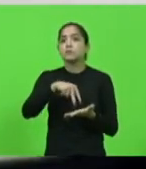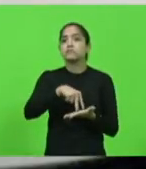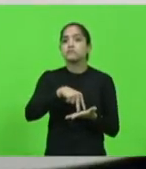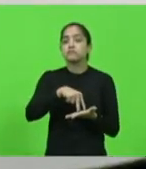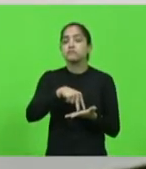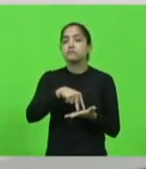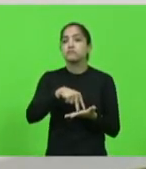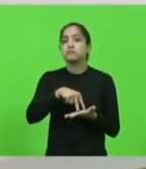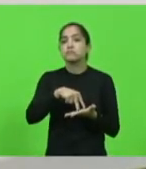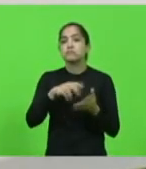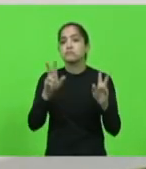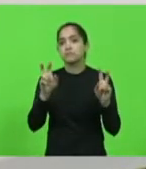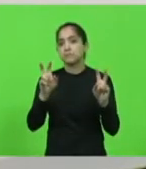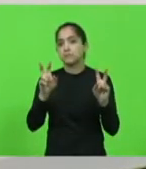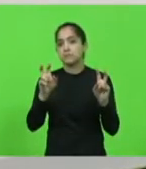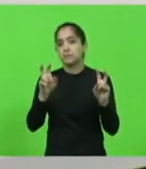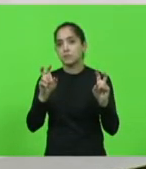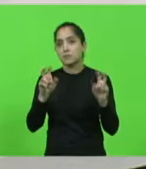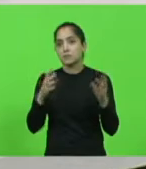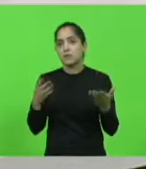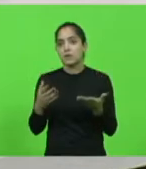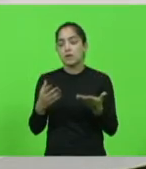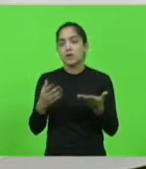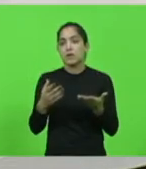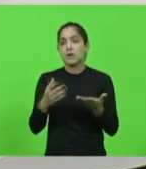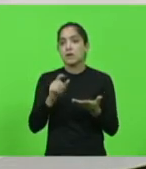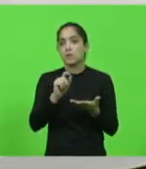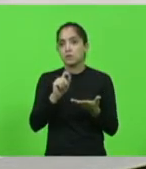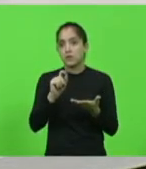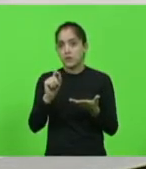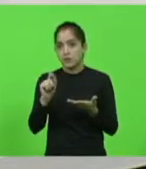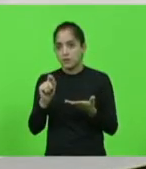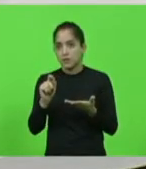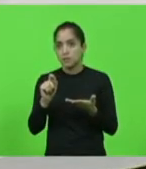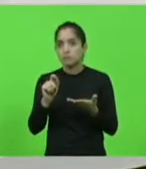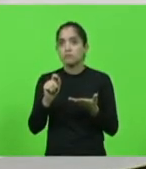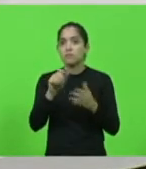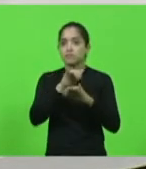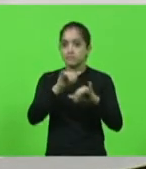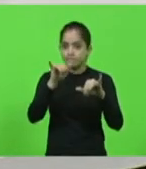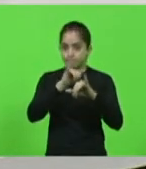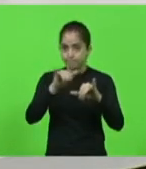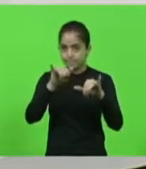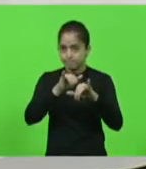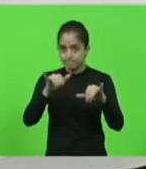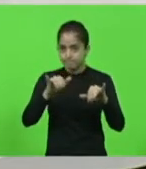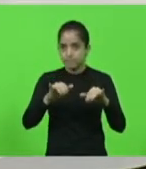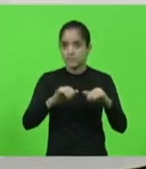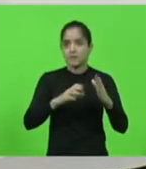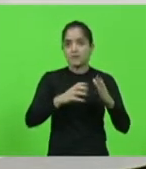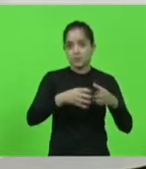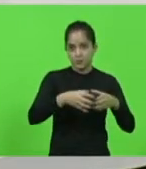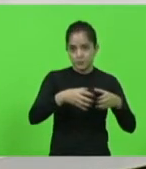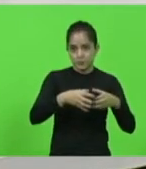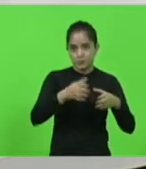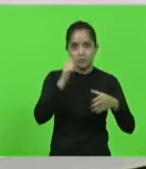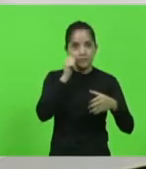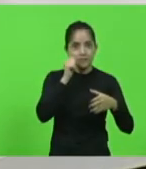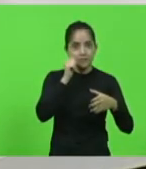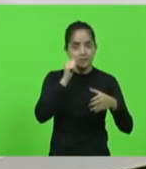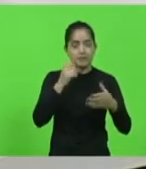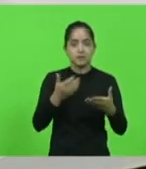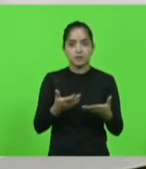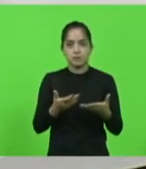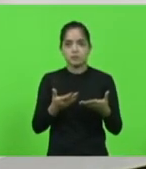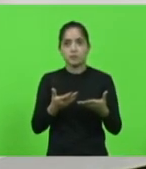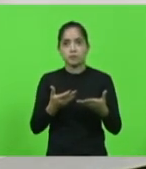na tribuna, em primeiro plano, é fazer alguns comunicados da nossa bancada feminina. Dizer que tem